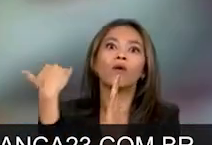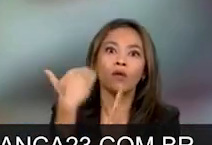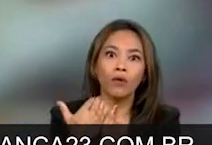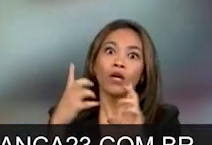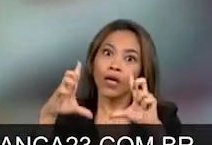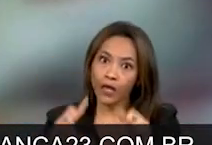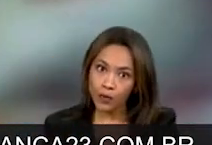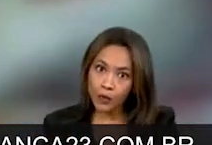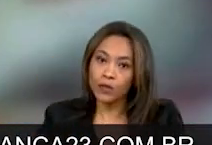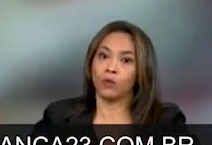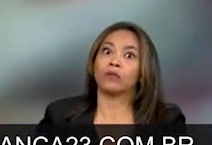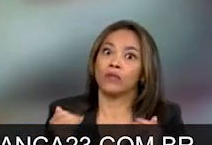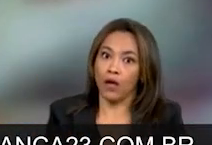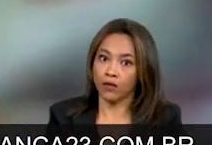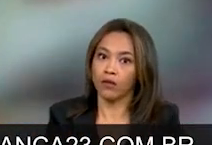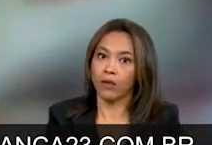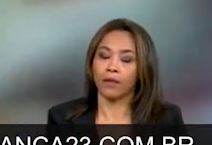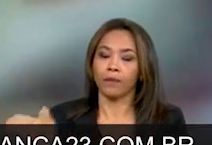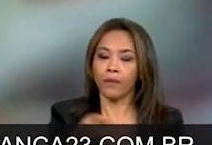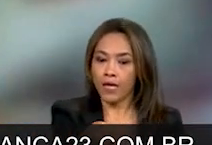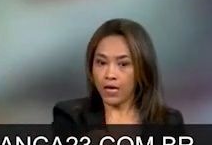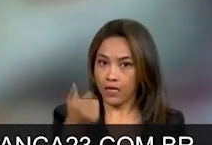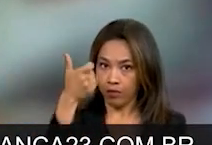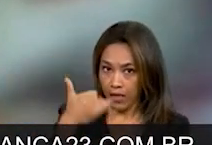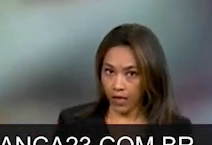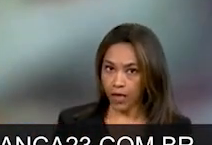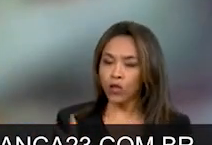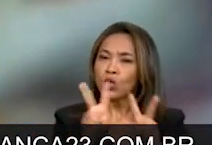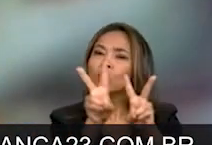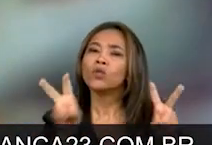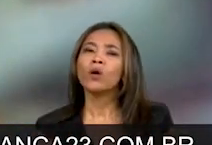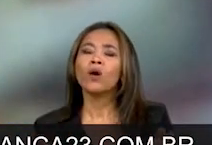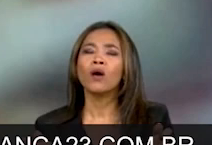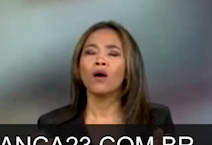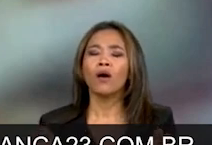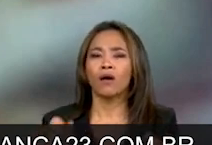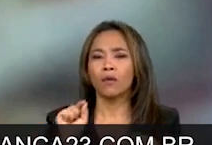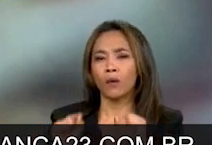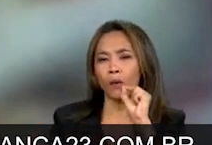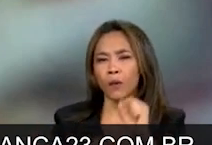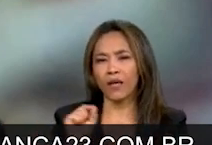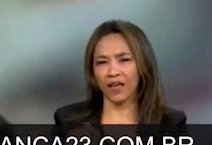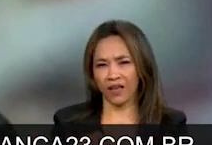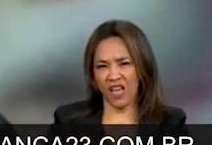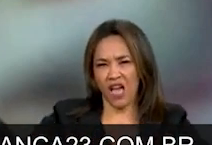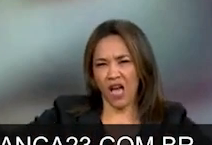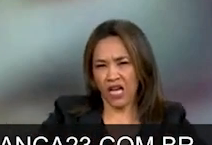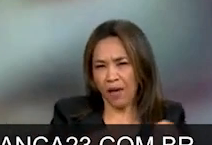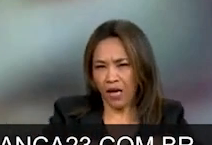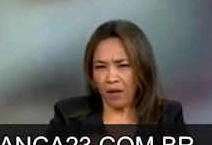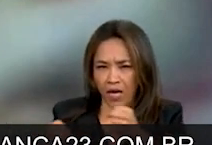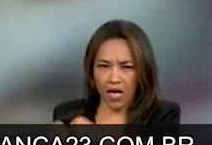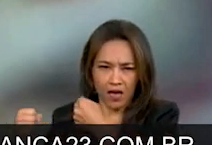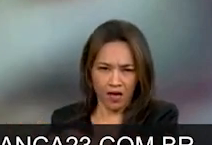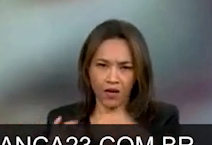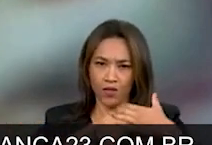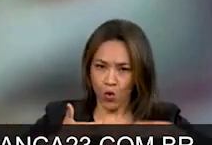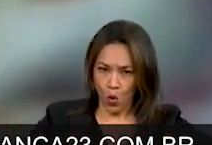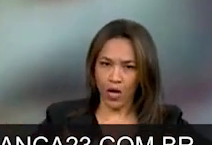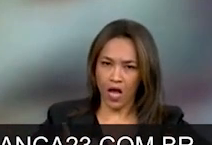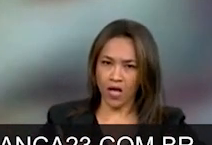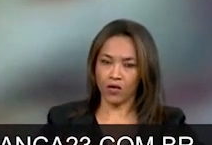gastos. A questão da invasão que aconteceu no Congresso no início de